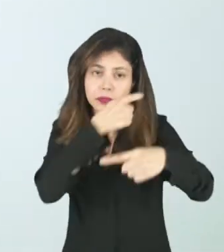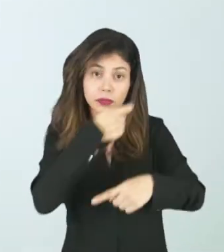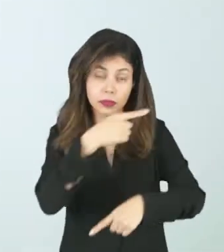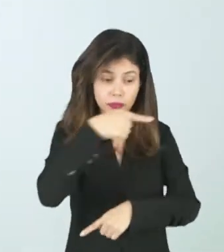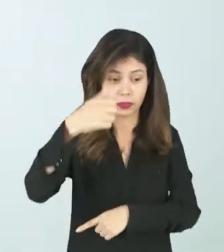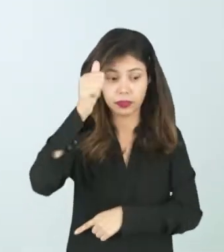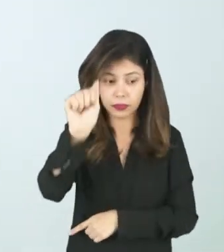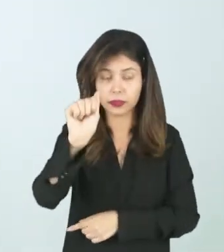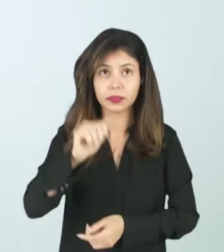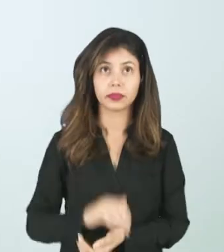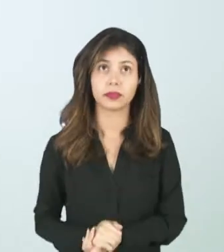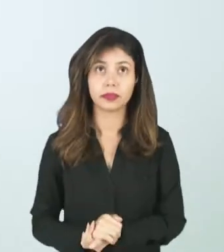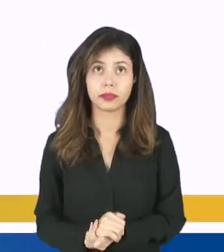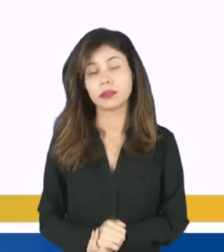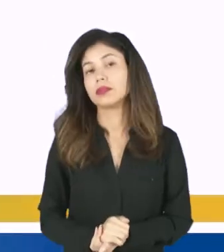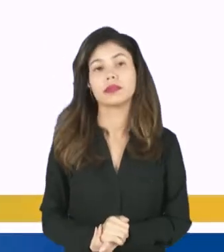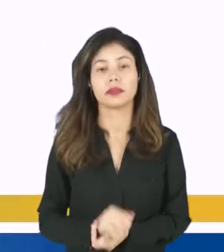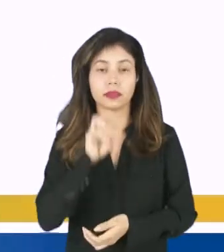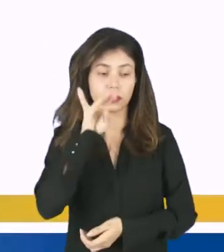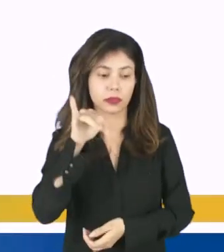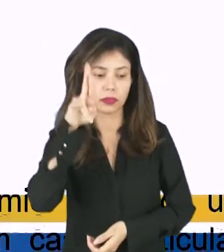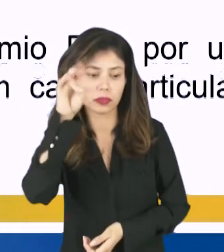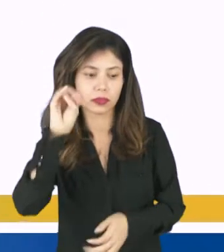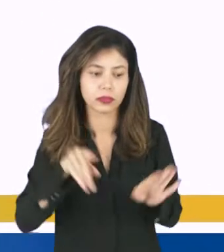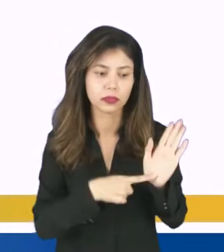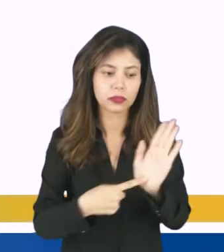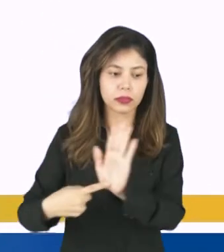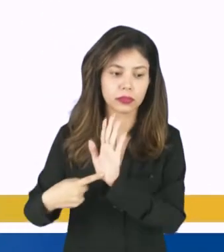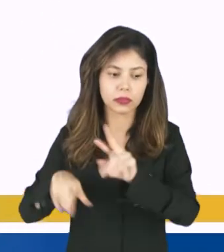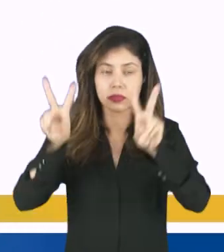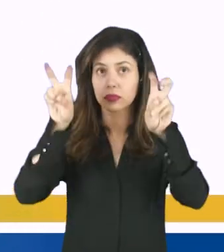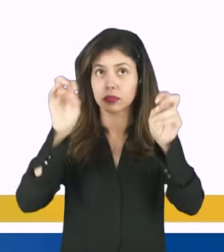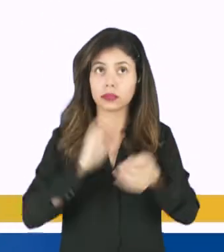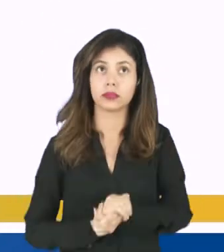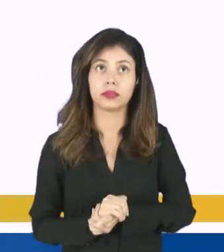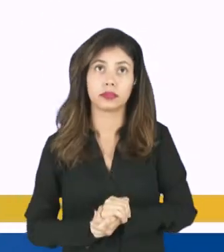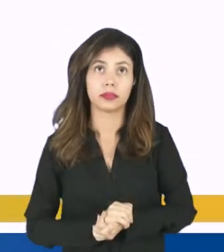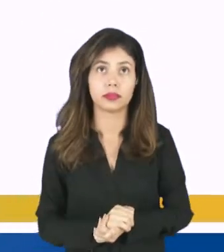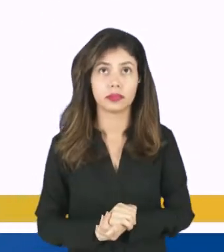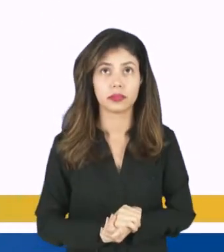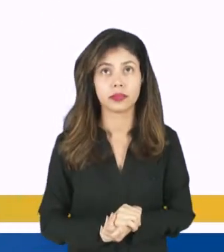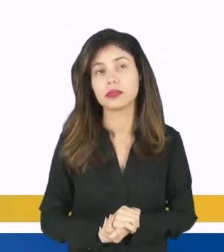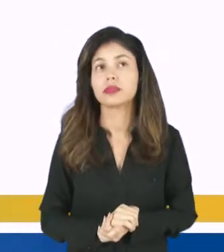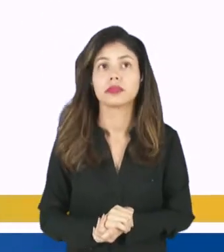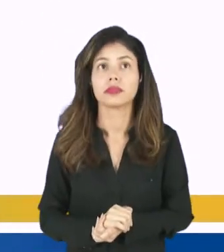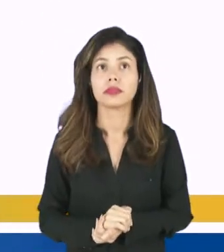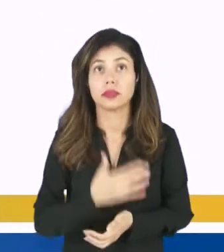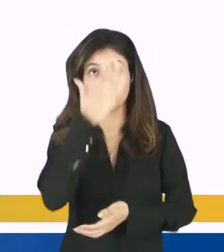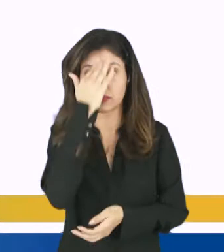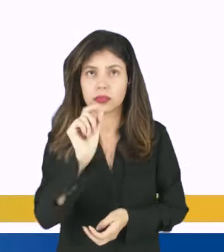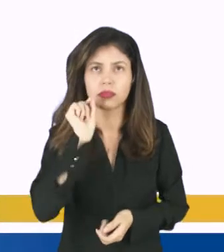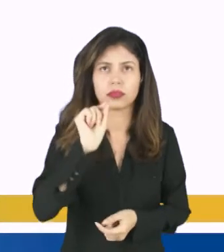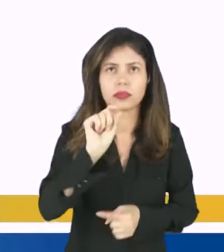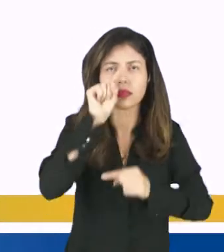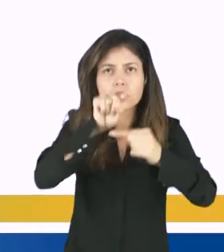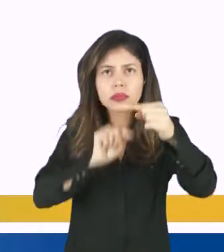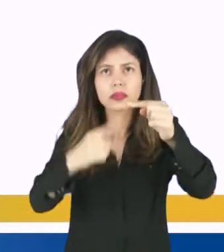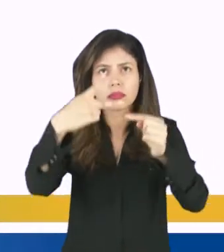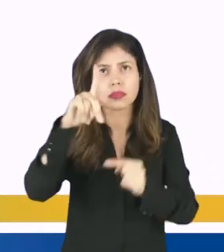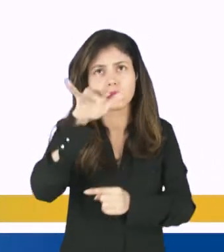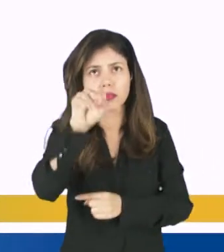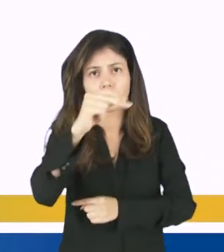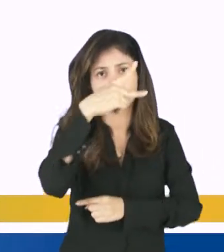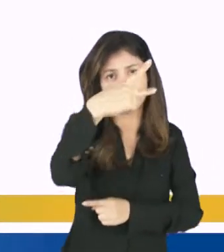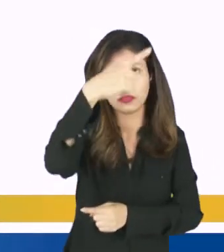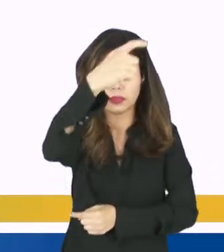menos a, que é um binômio, teorema do resto e o teorema de D'Alembert, para saber o que ocorre ao dividir um polinômio p